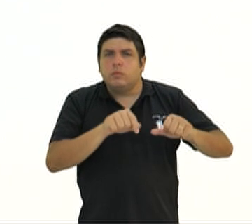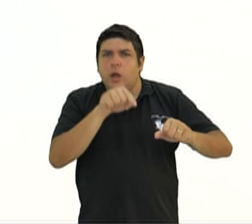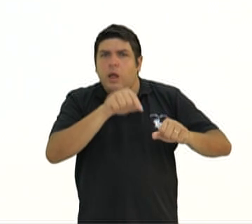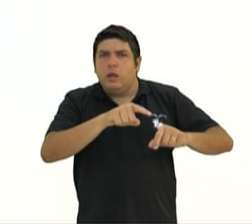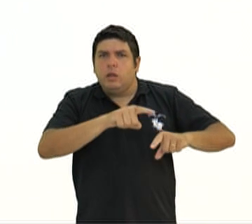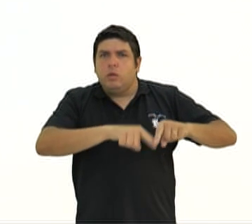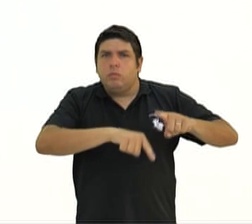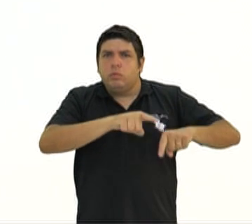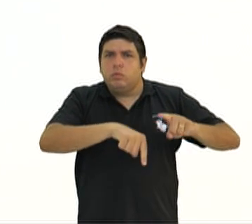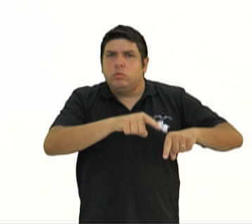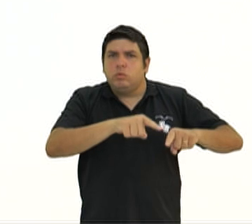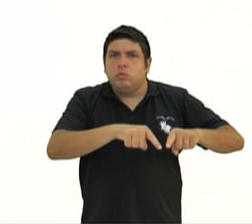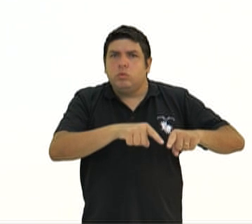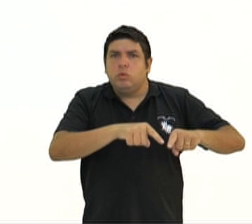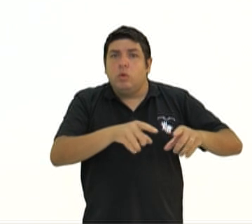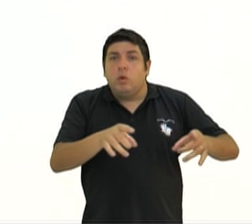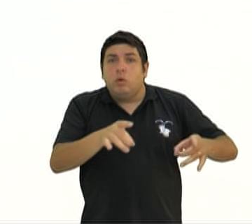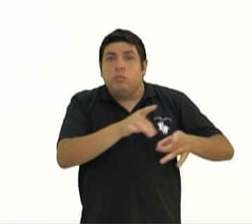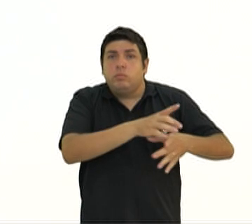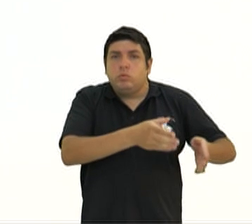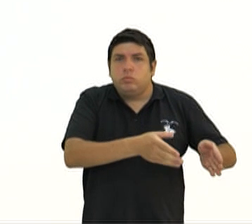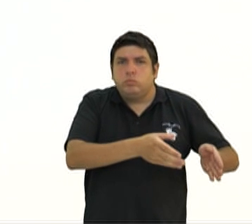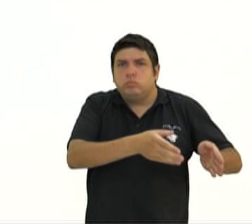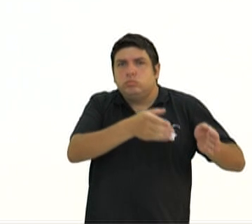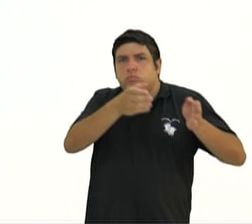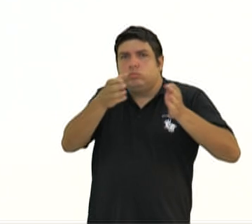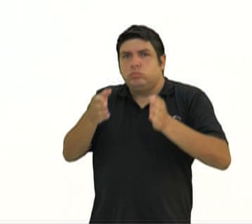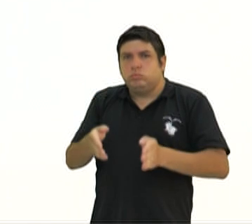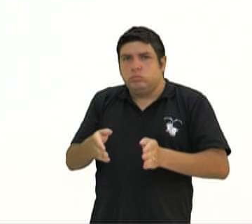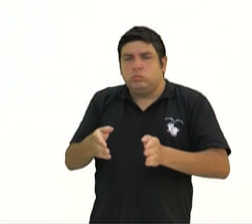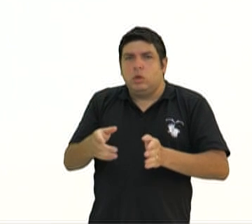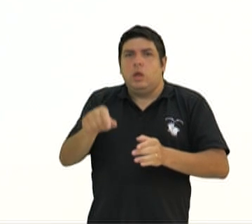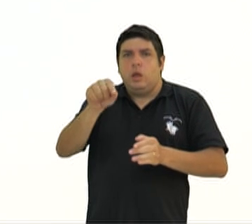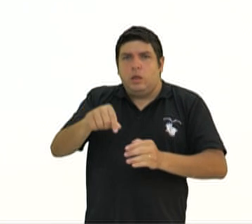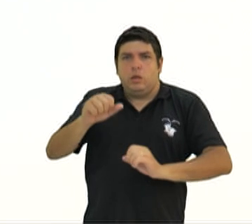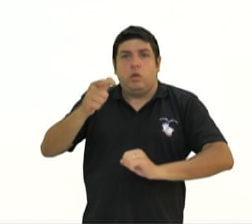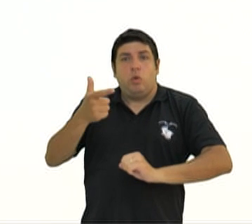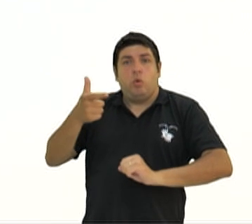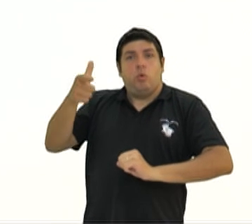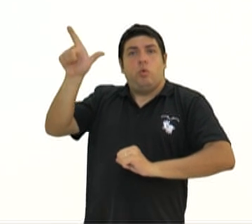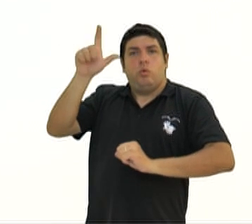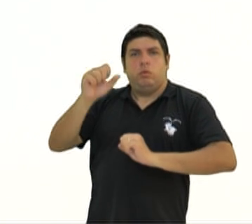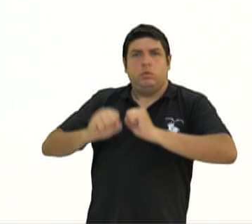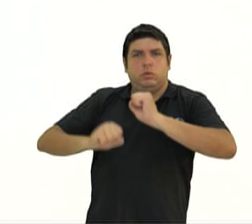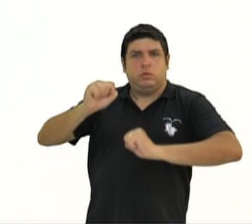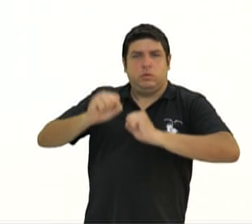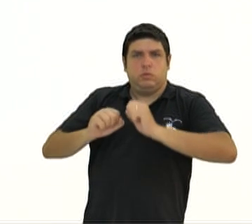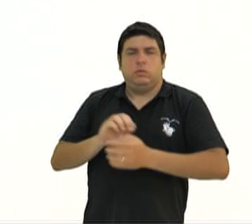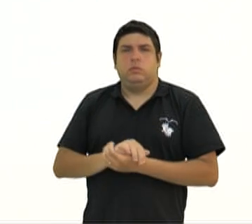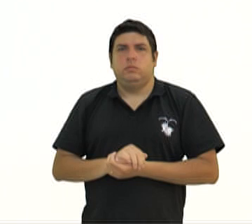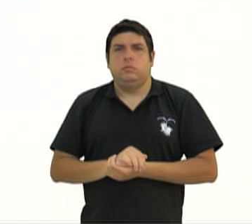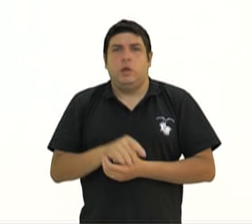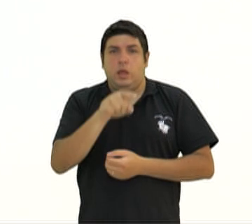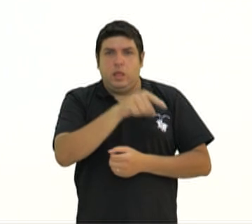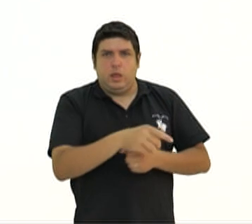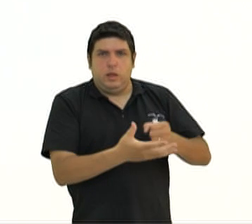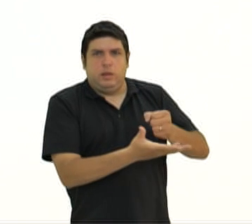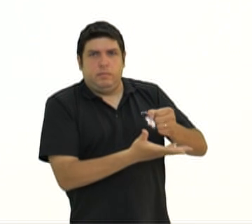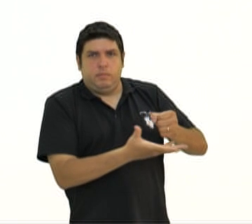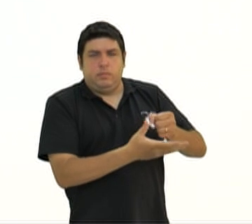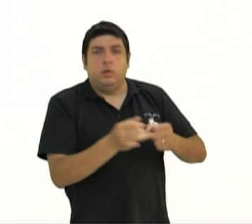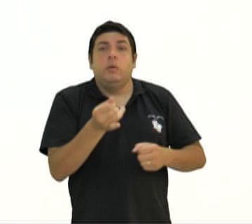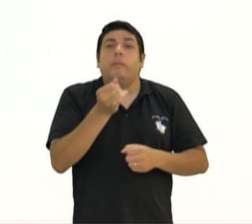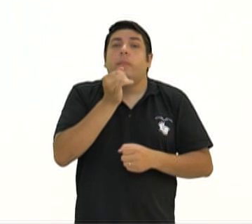vai ser usado por outra indústria. Por isso a gente chama de indústria de base. Por exemplo, vai pegar lá um minério de